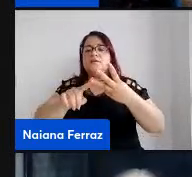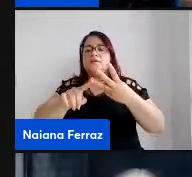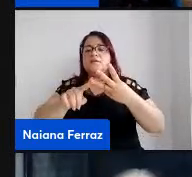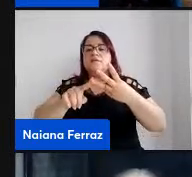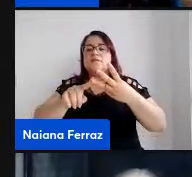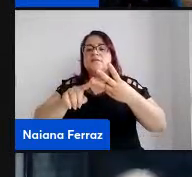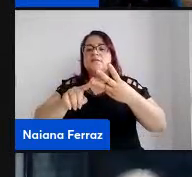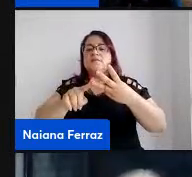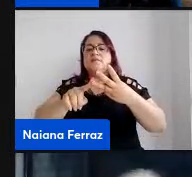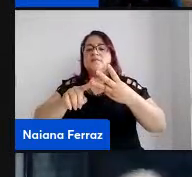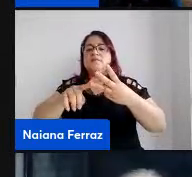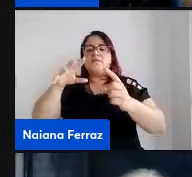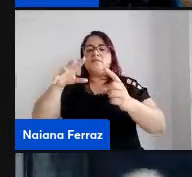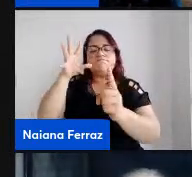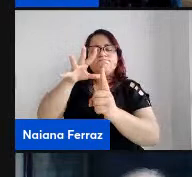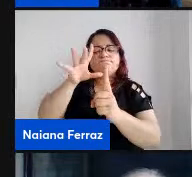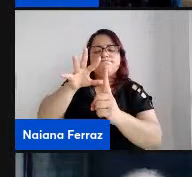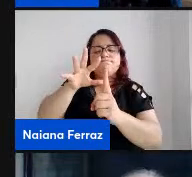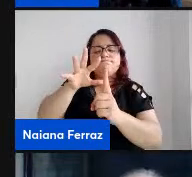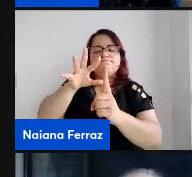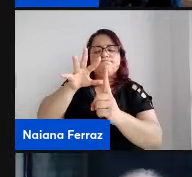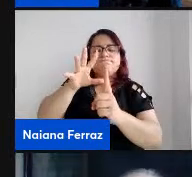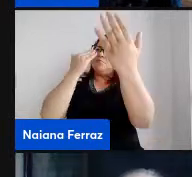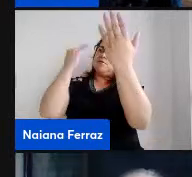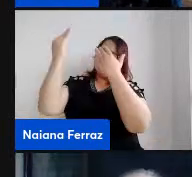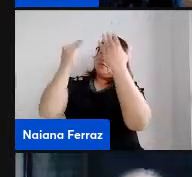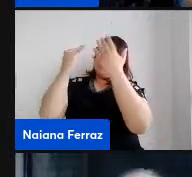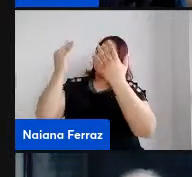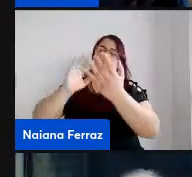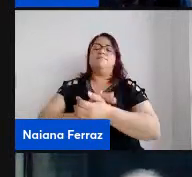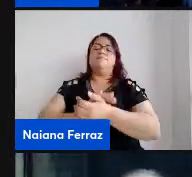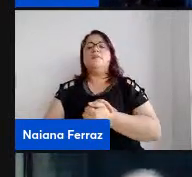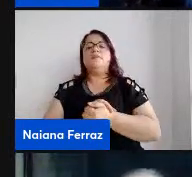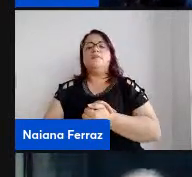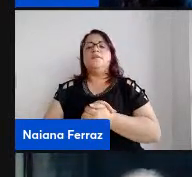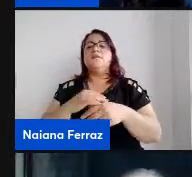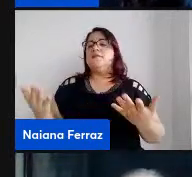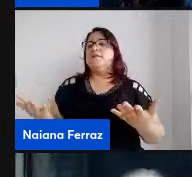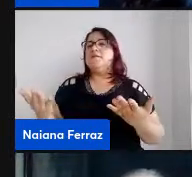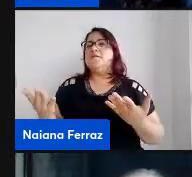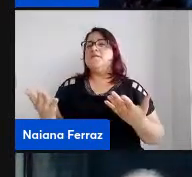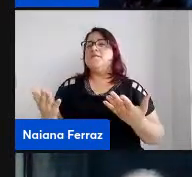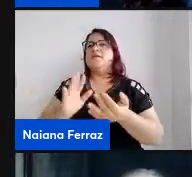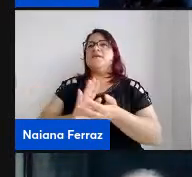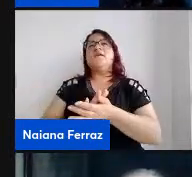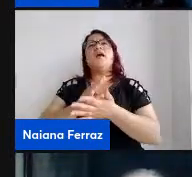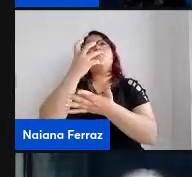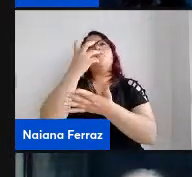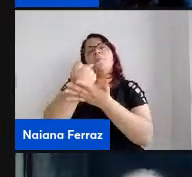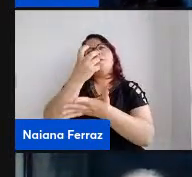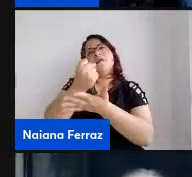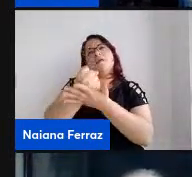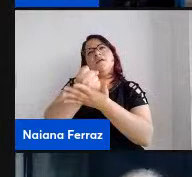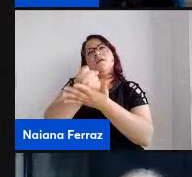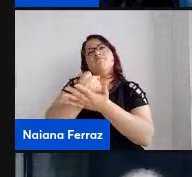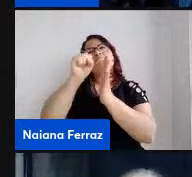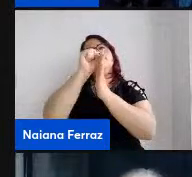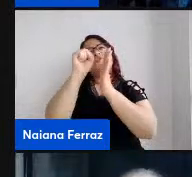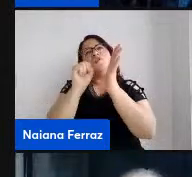da psicologia. Vejamos, alfabetização no século